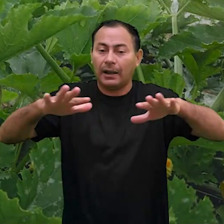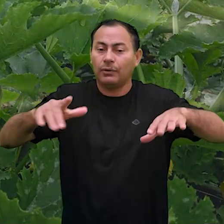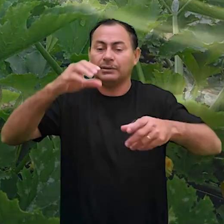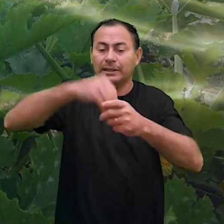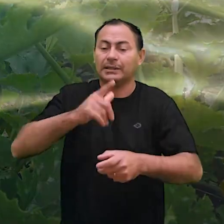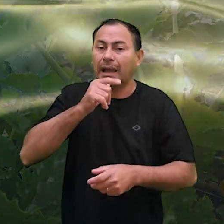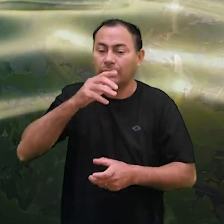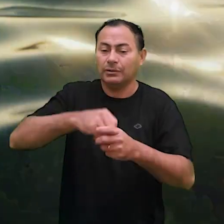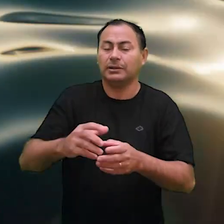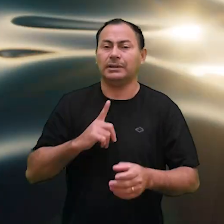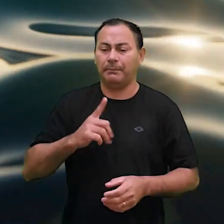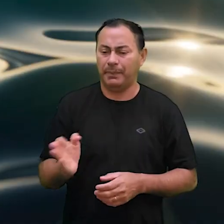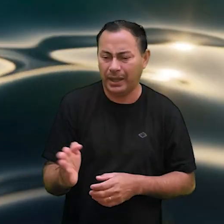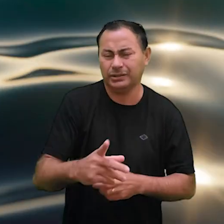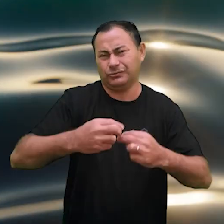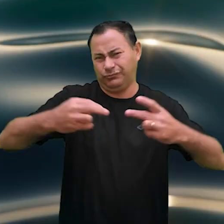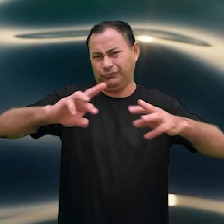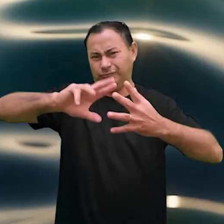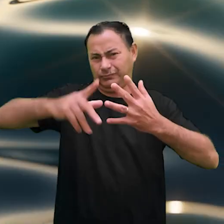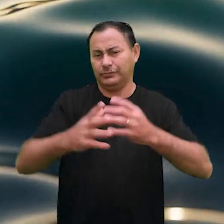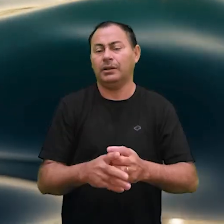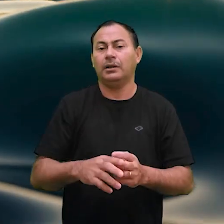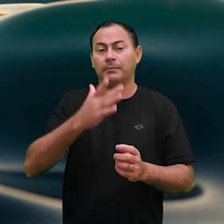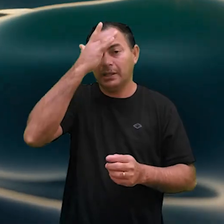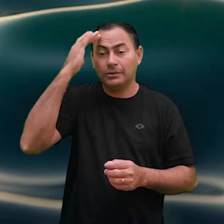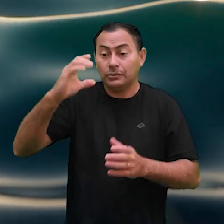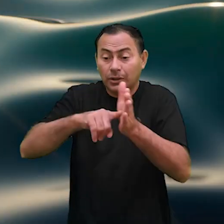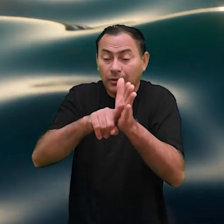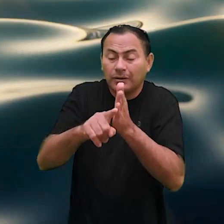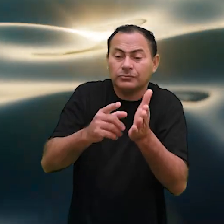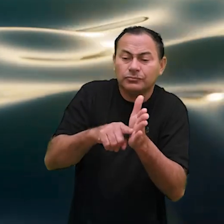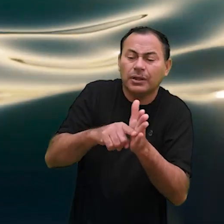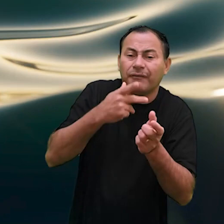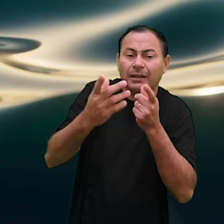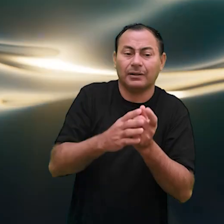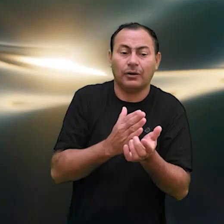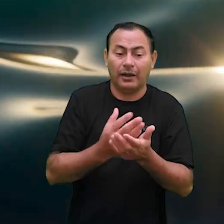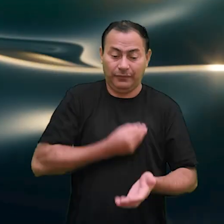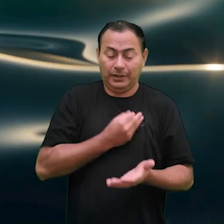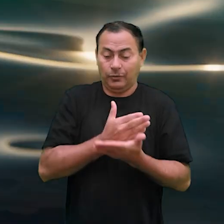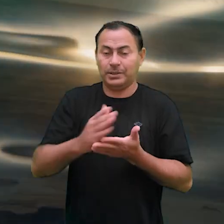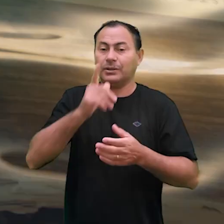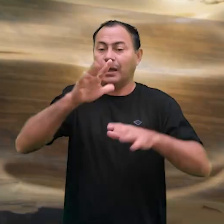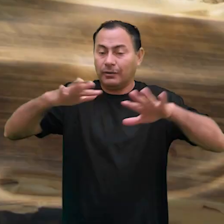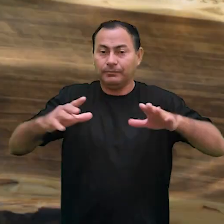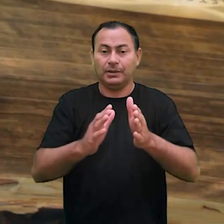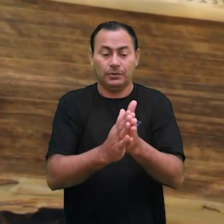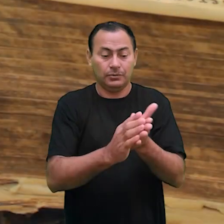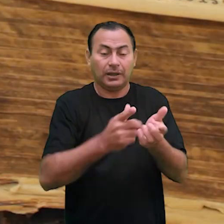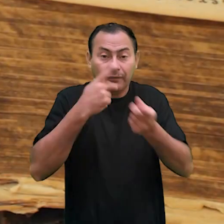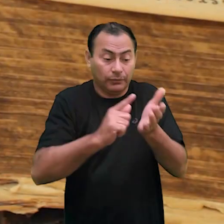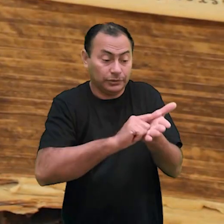na água. Novamente, os cientistas parecem ter muita certeza de que a vida animal começou na água. E é isso que o relato